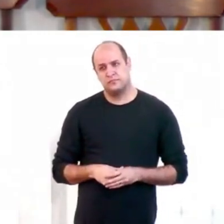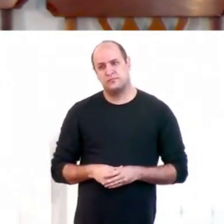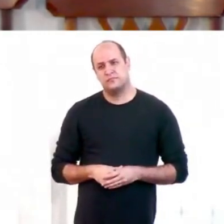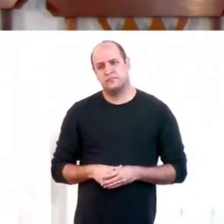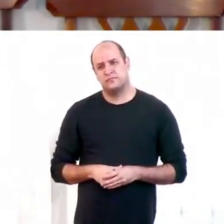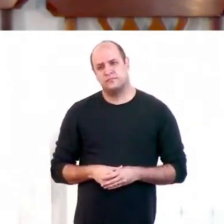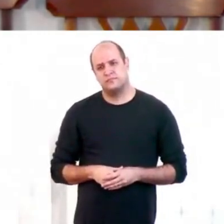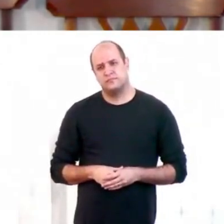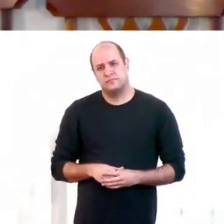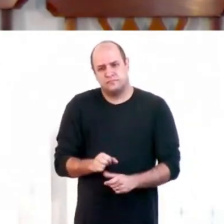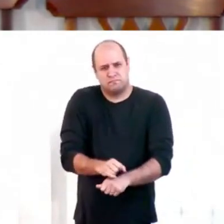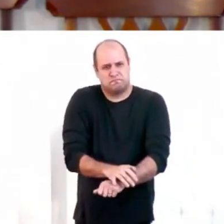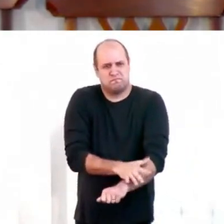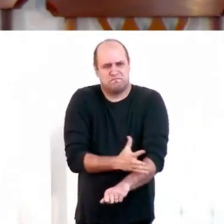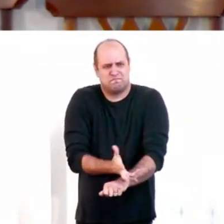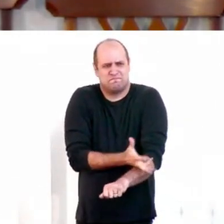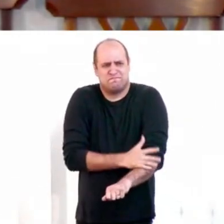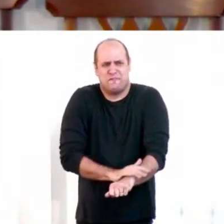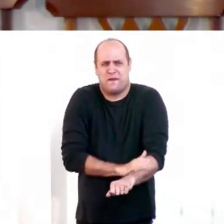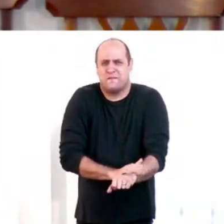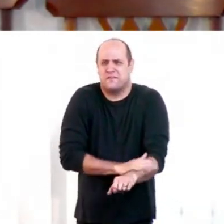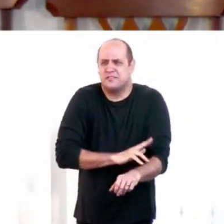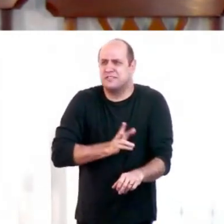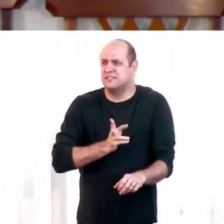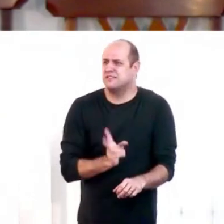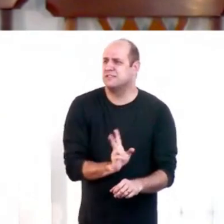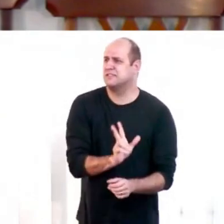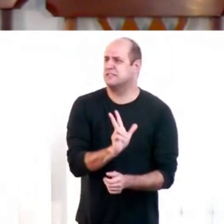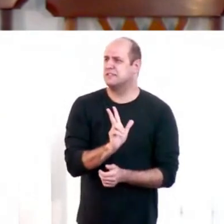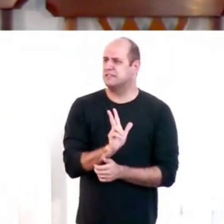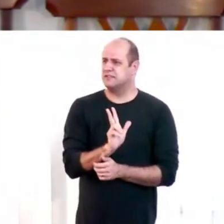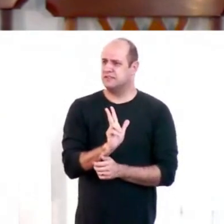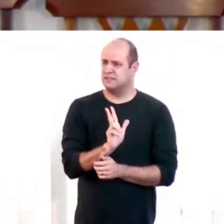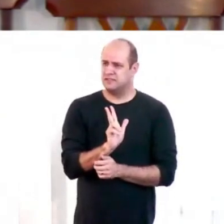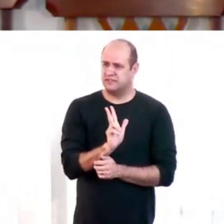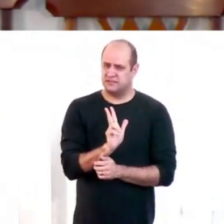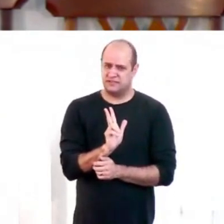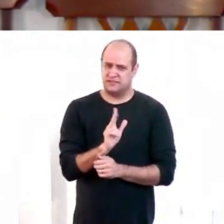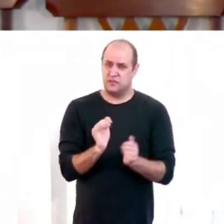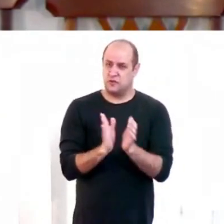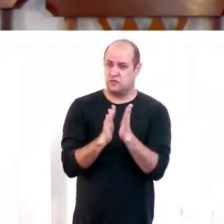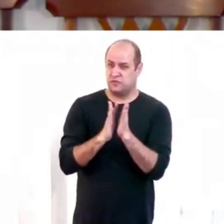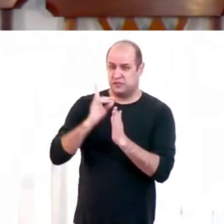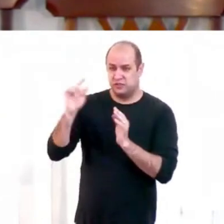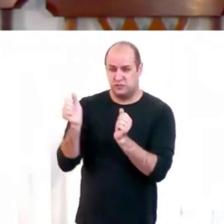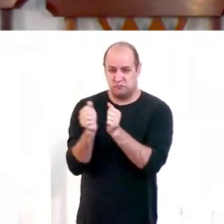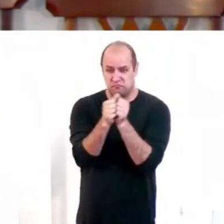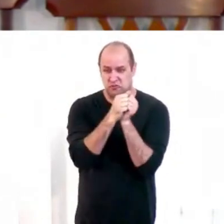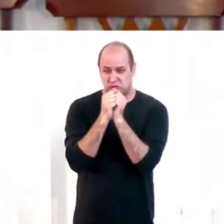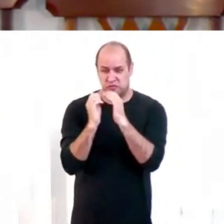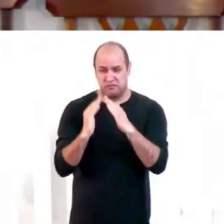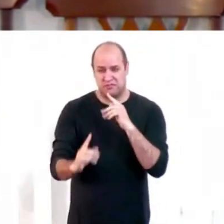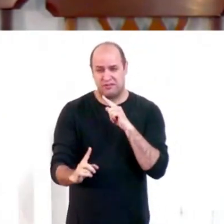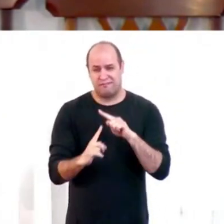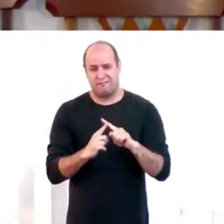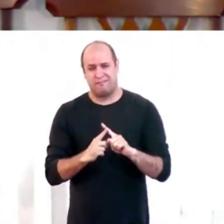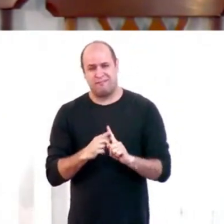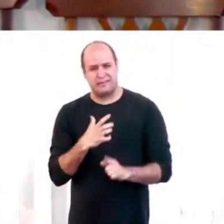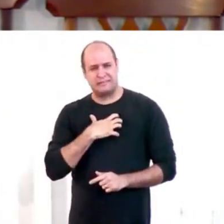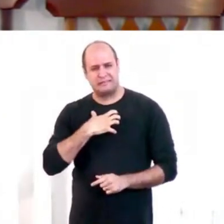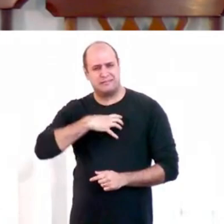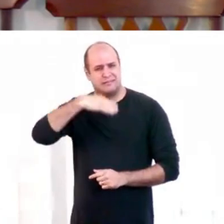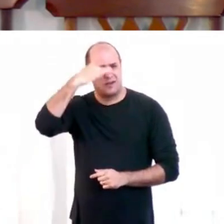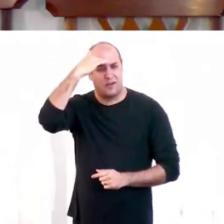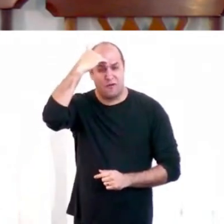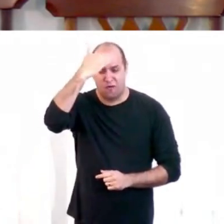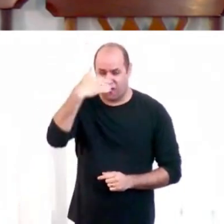me emociono enquanto estou ali cultuando o nosso Deus junto com a igreja, porque é uma honra muito grande